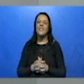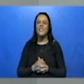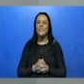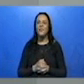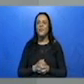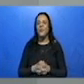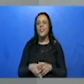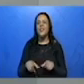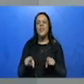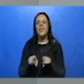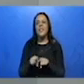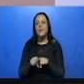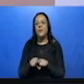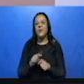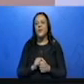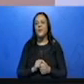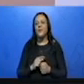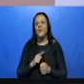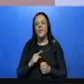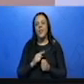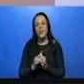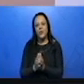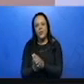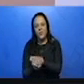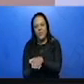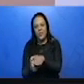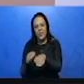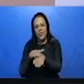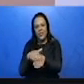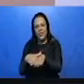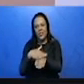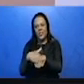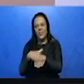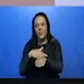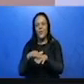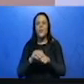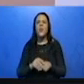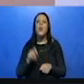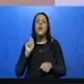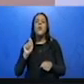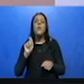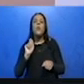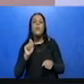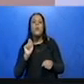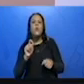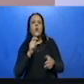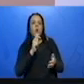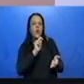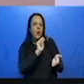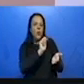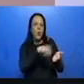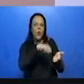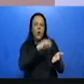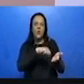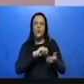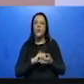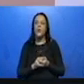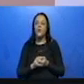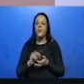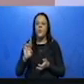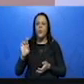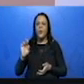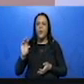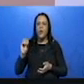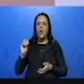Aqui, então, a gente tem mais uma capa do livro, esse é da Ática. Quem é o autor desse livro? Robert Louis Stevenson,